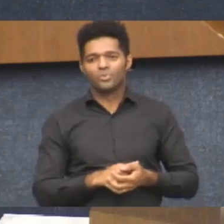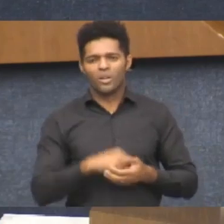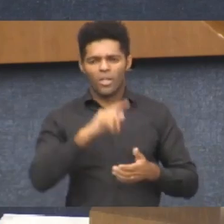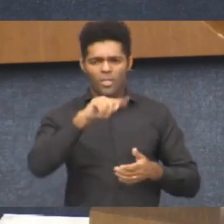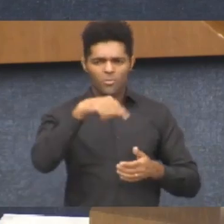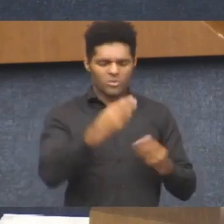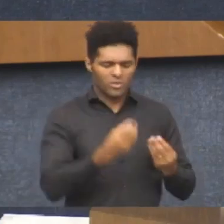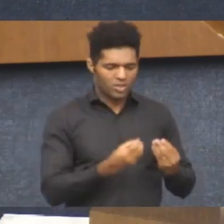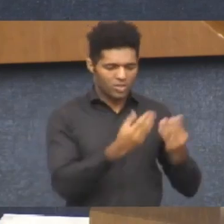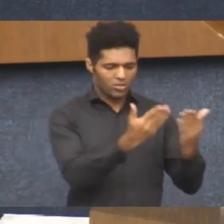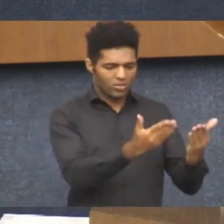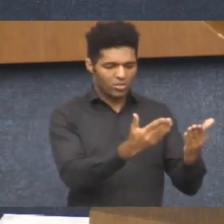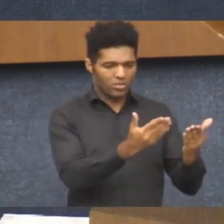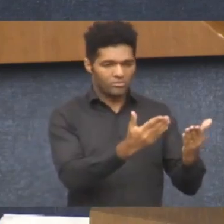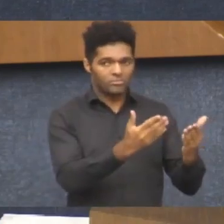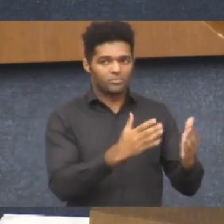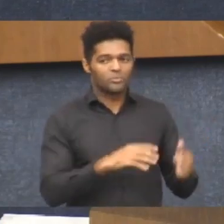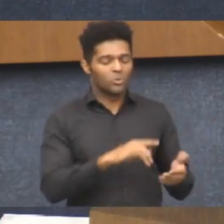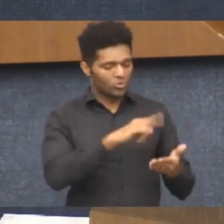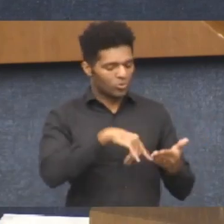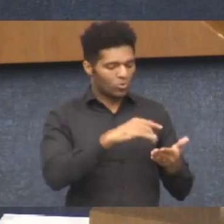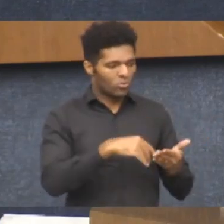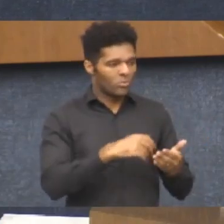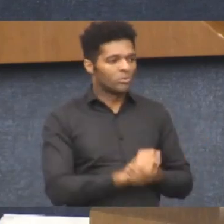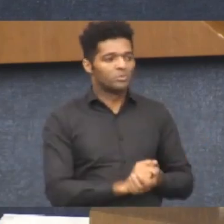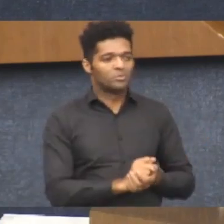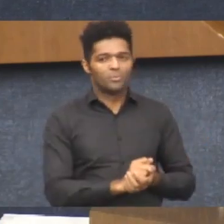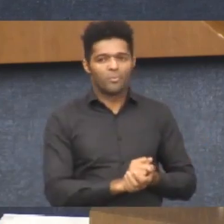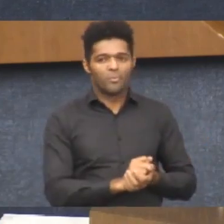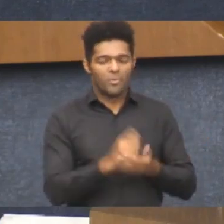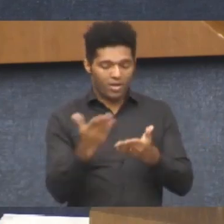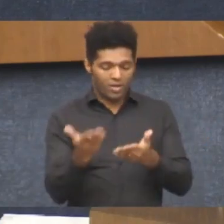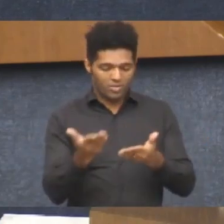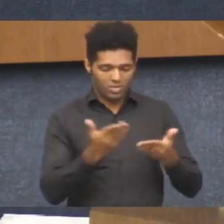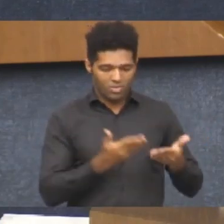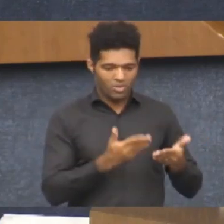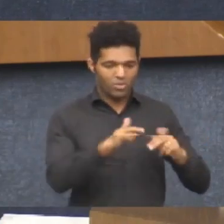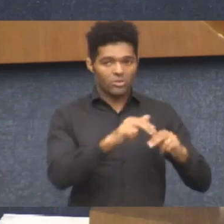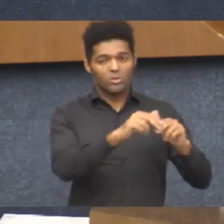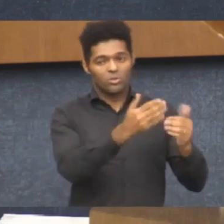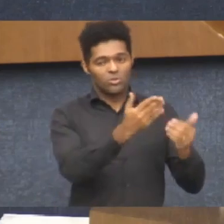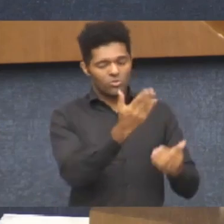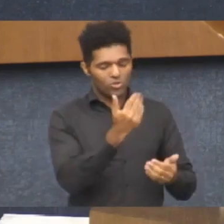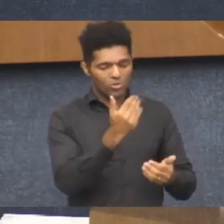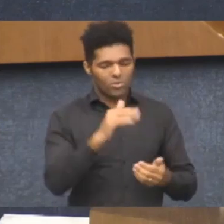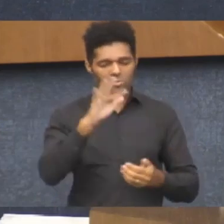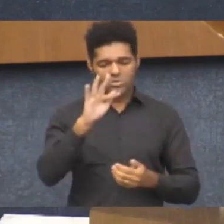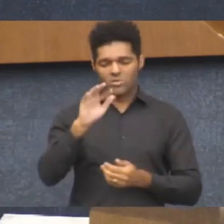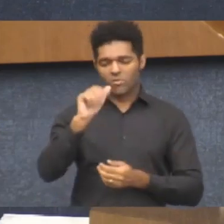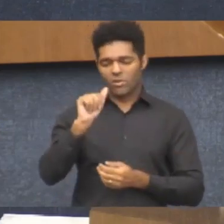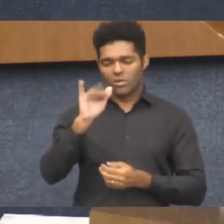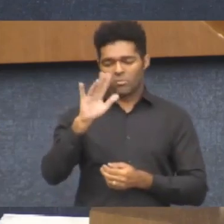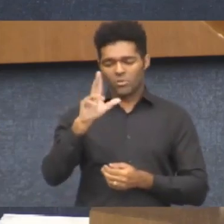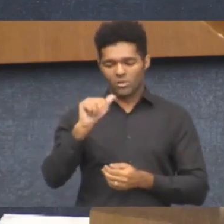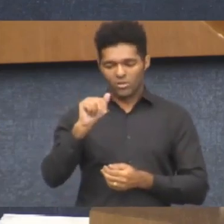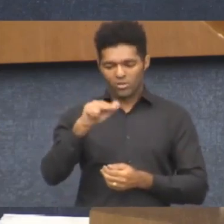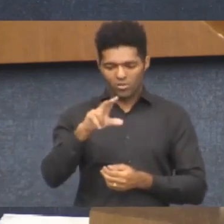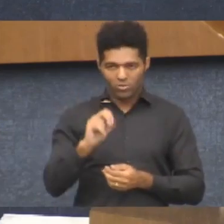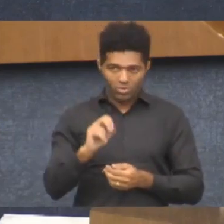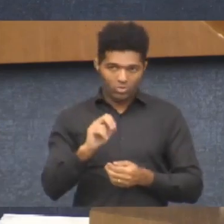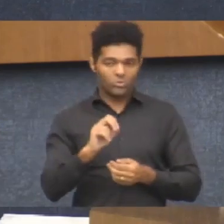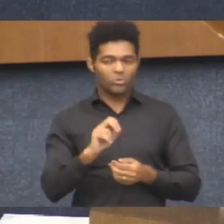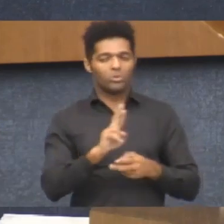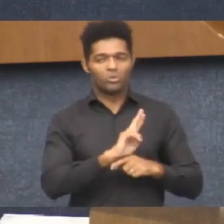e procederá com a entrega da honraria. Para receber, convidamos Fabiano Gonçalves Guimarães, diretor da